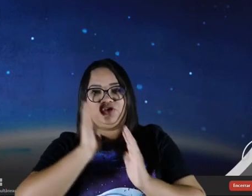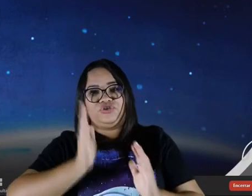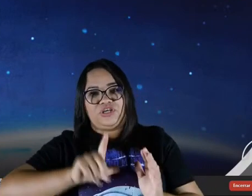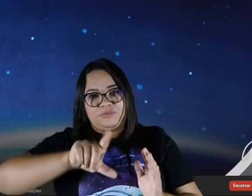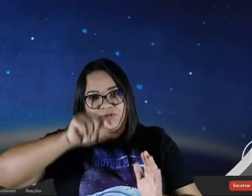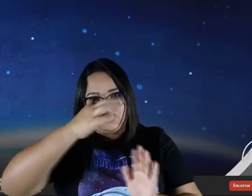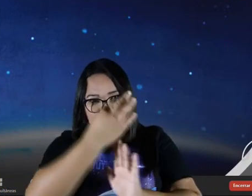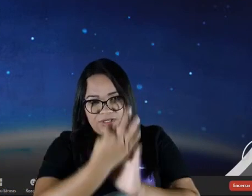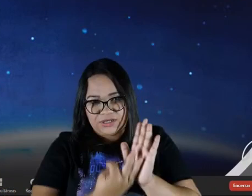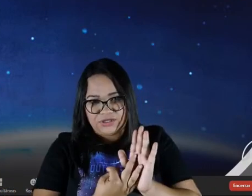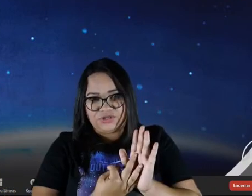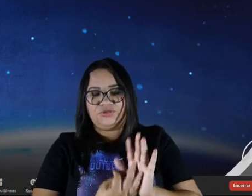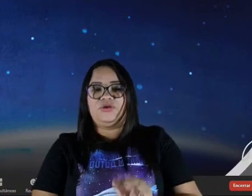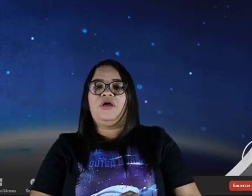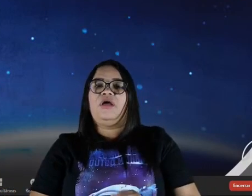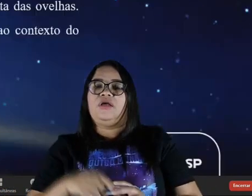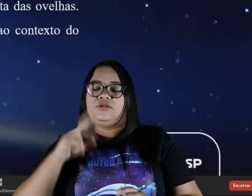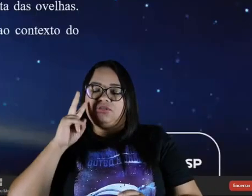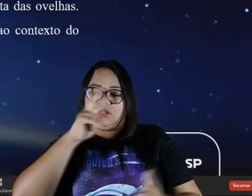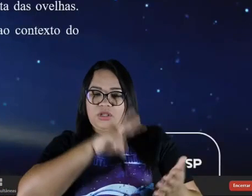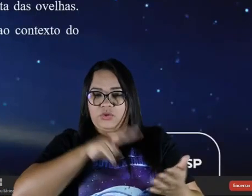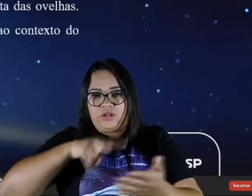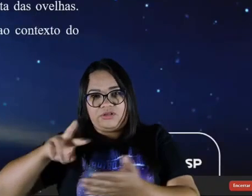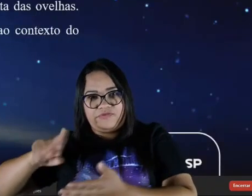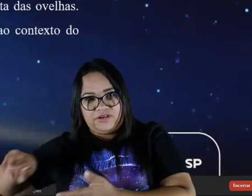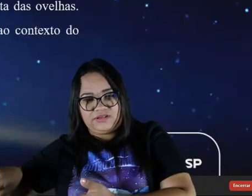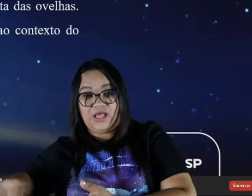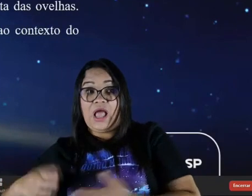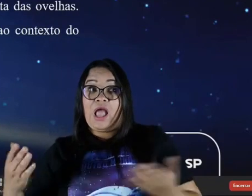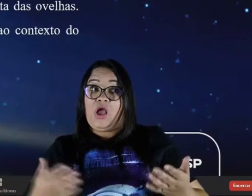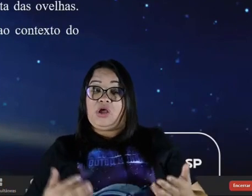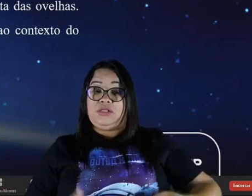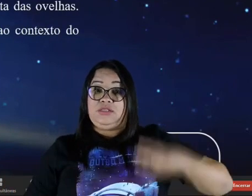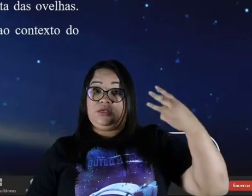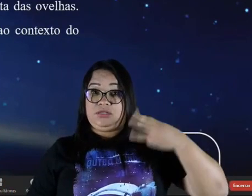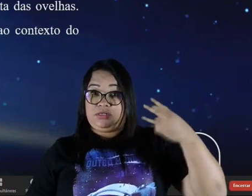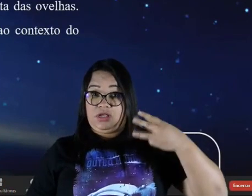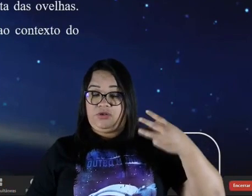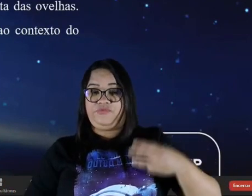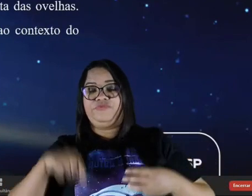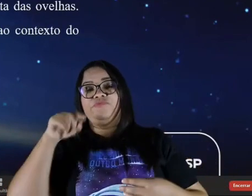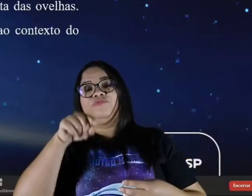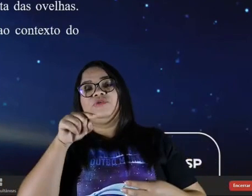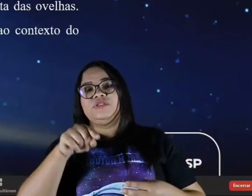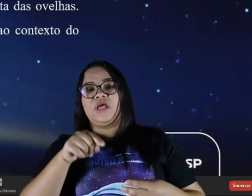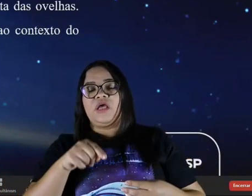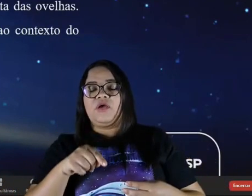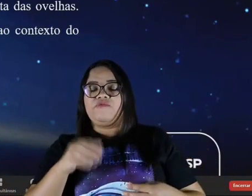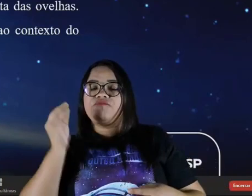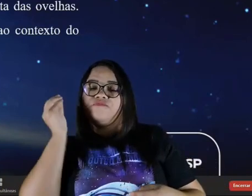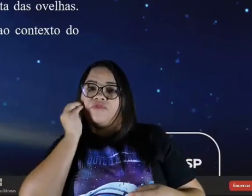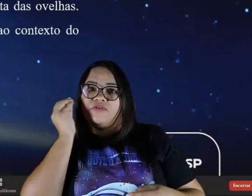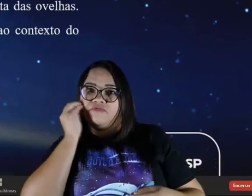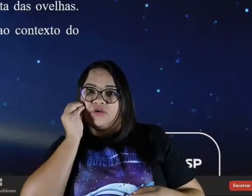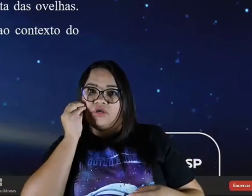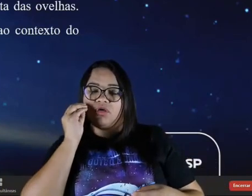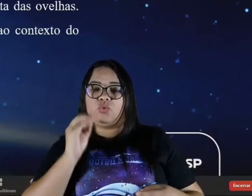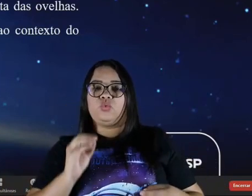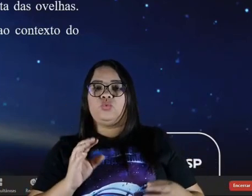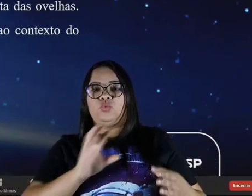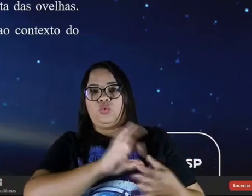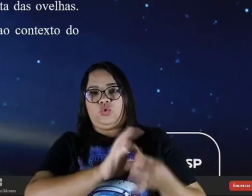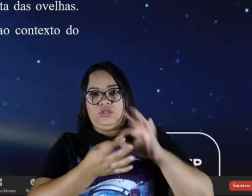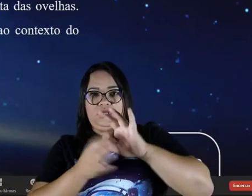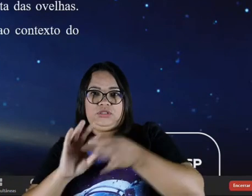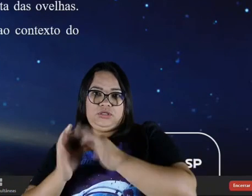delimitação da passagem, o contexto imediato. O que é o contexto imediato? Dá uma olhada no capítulo em que aquela passagem aparece.